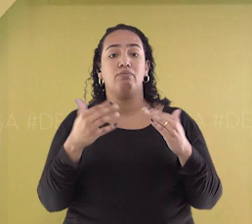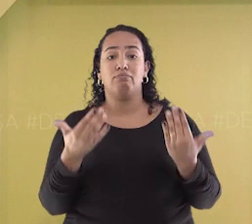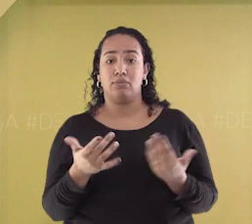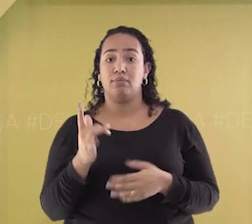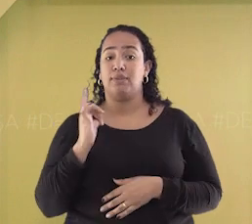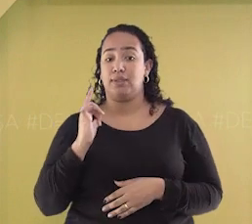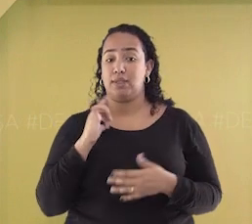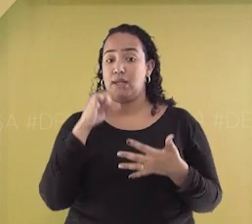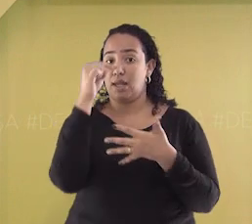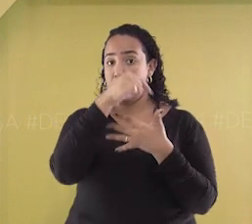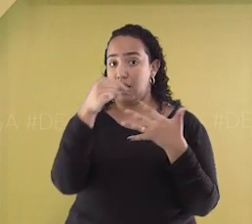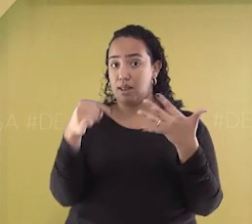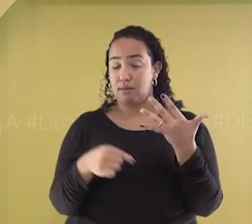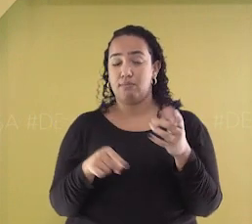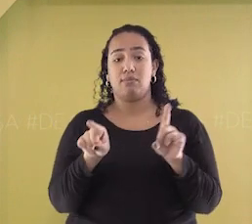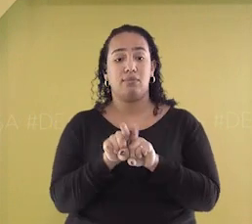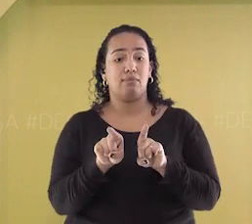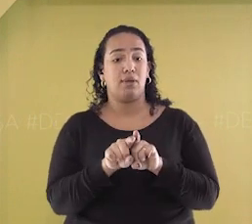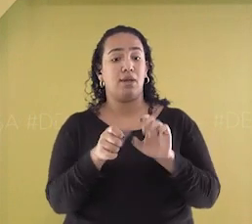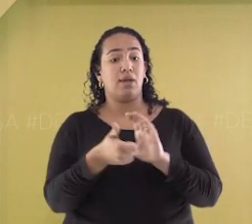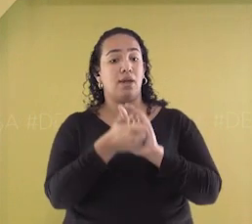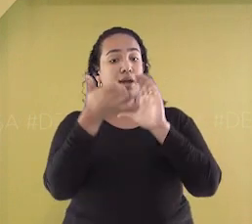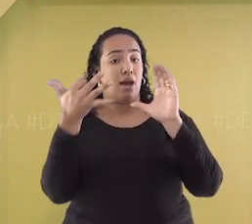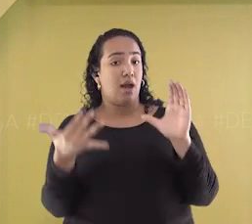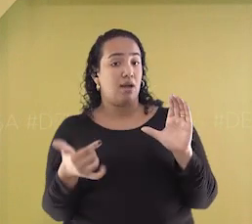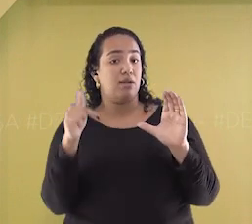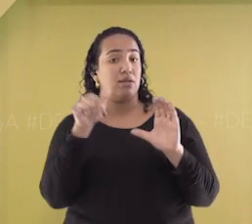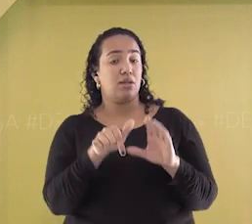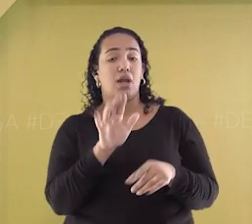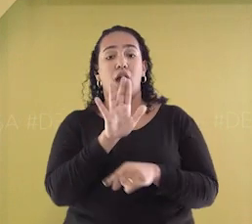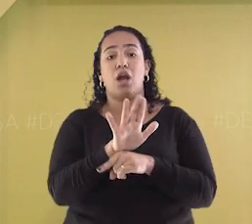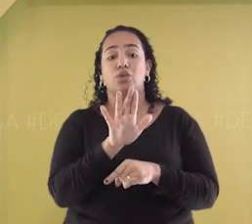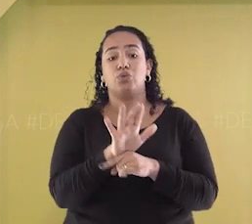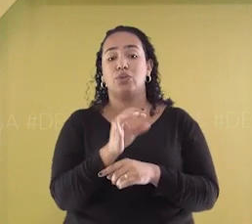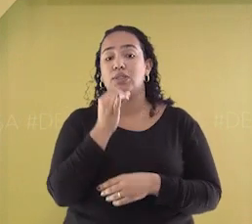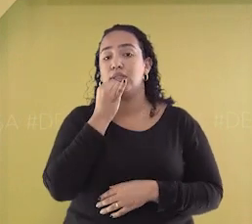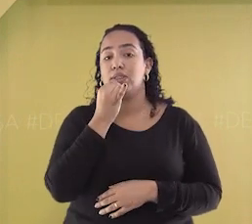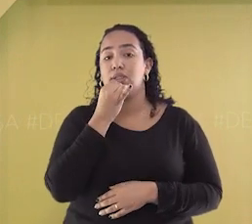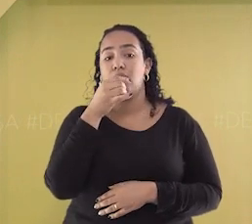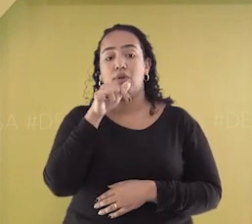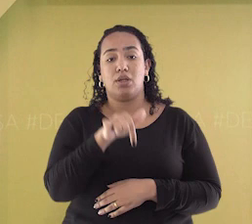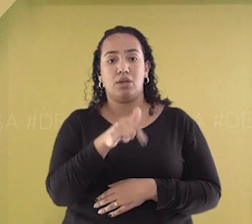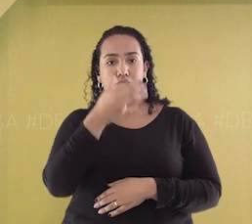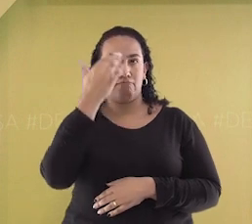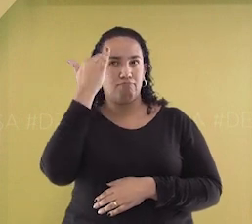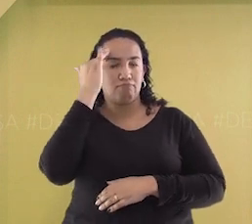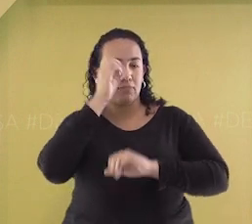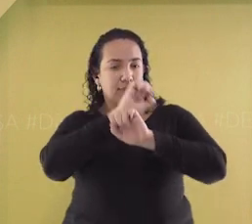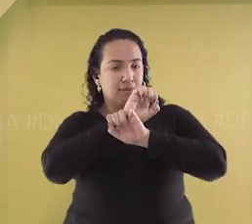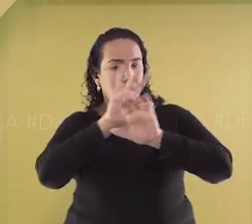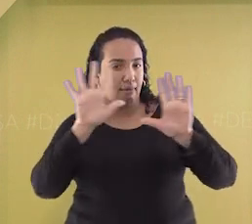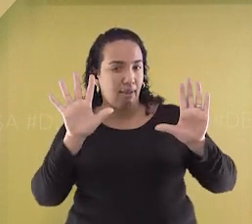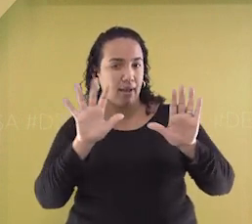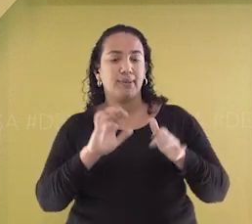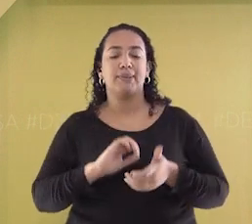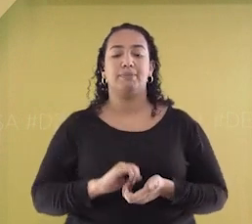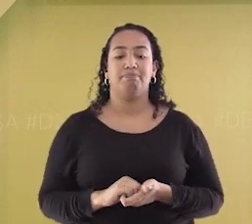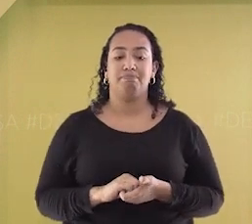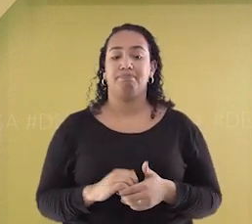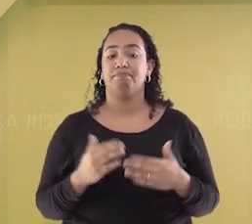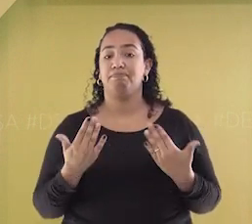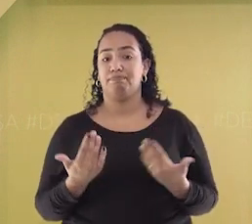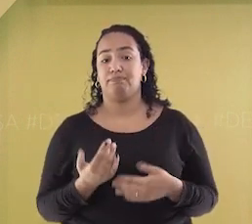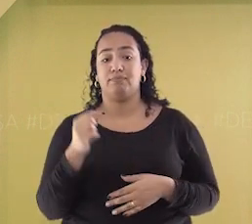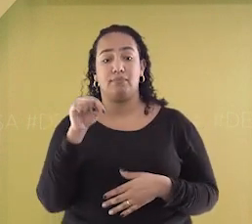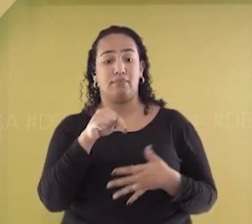existem elementos e características que auxiliam na sua formação e no nosso entendimento.